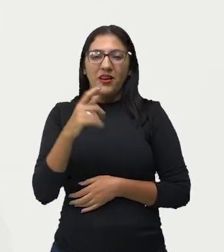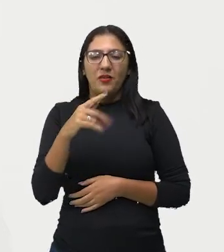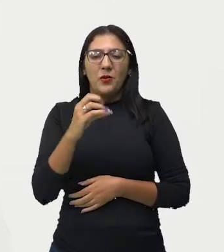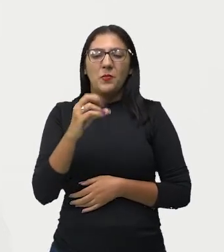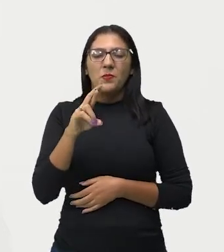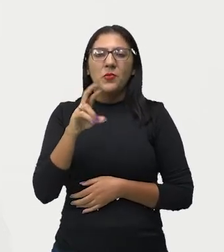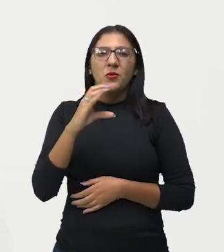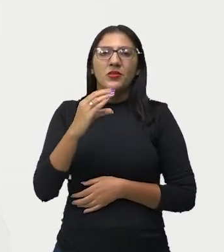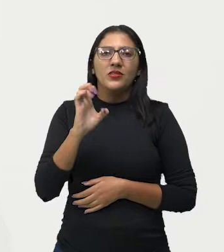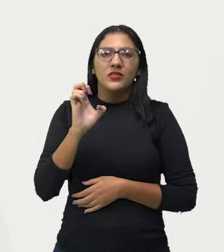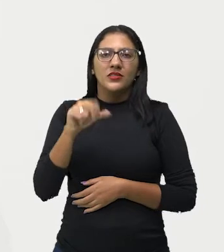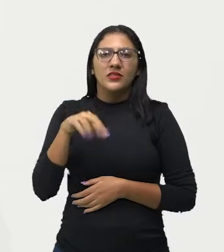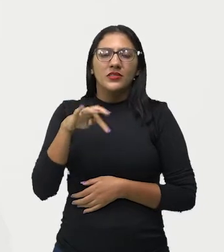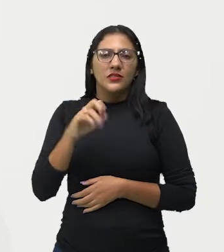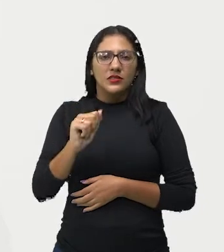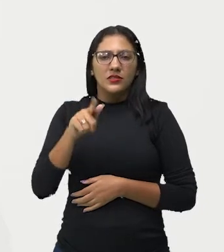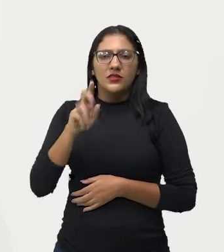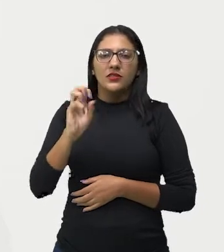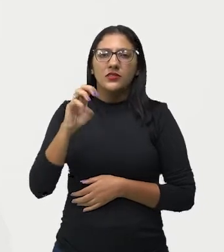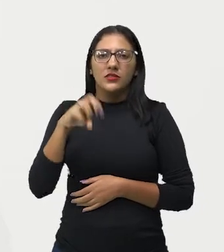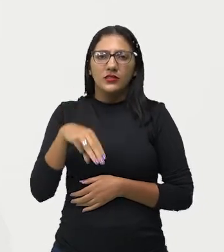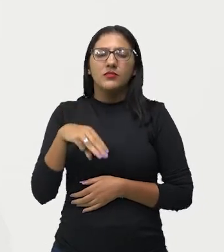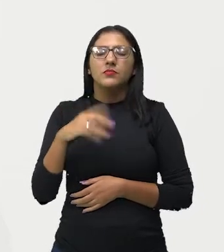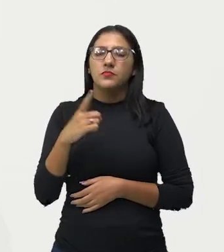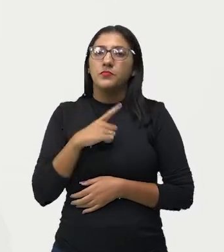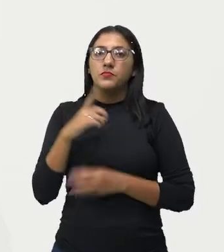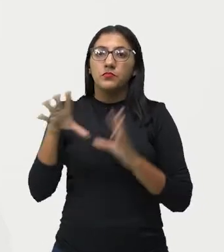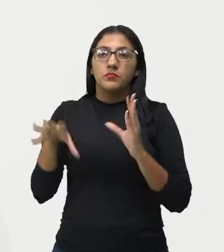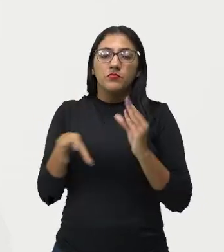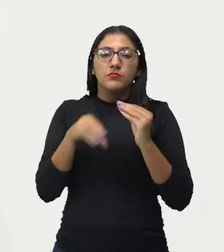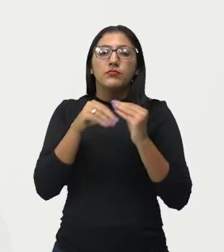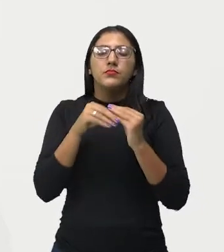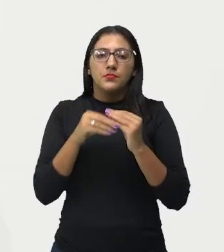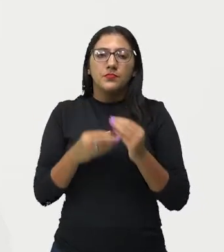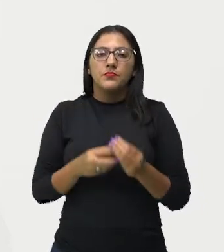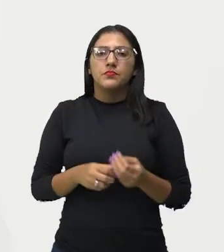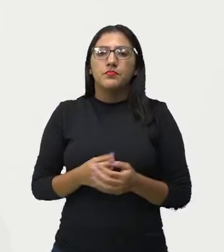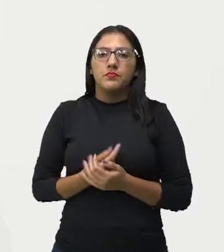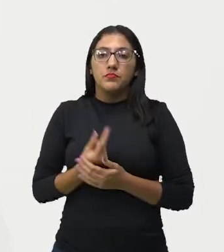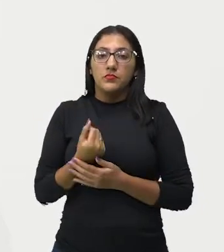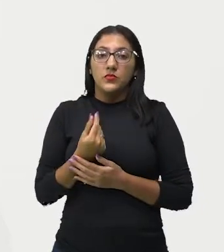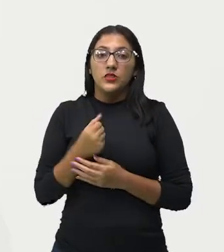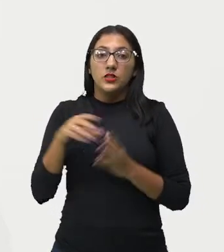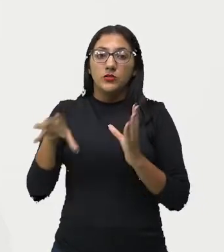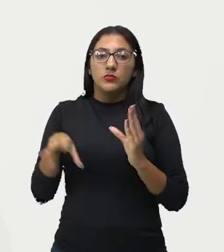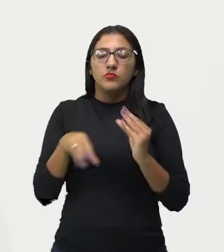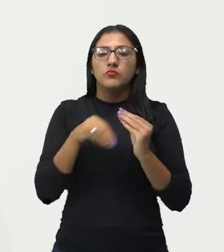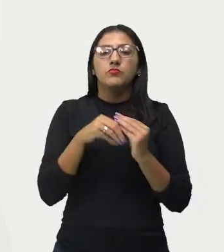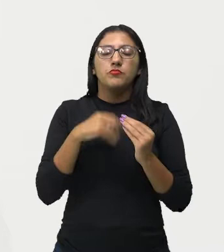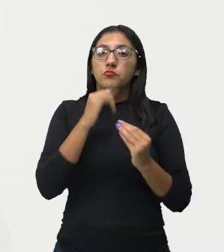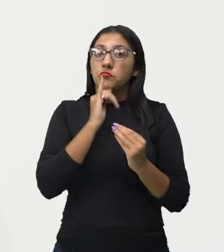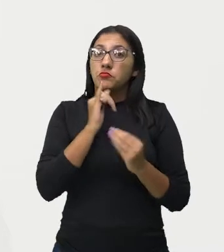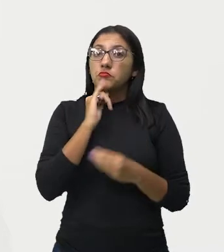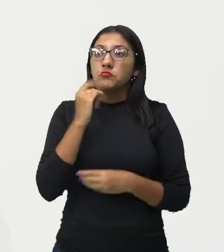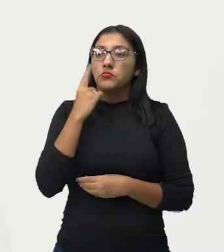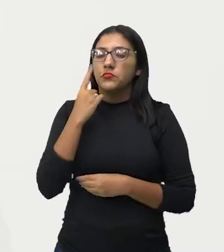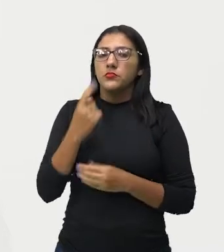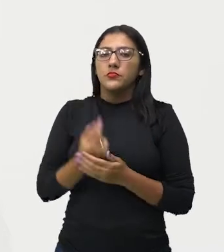aulas anteriores, ó, porcentagem que se acrescenta ao final de um, atenção,